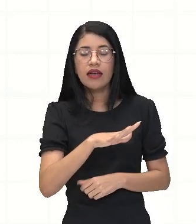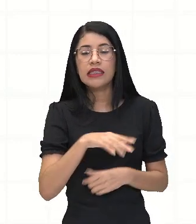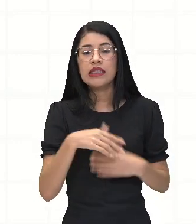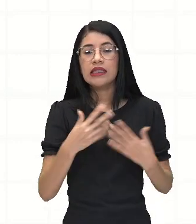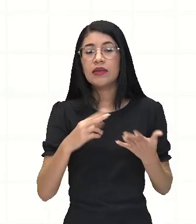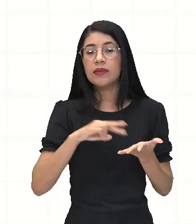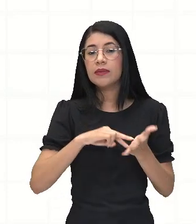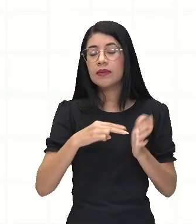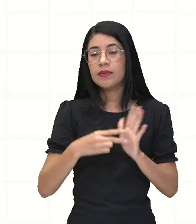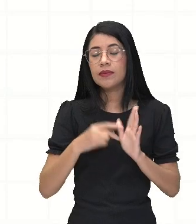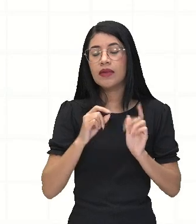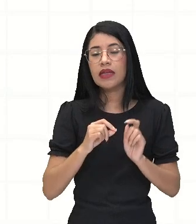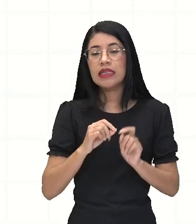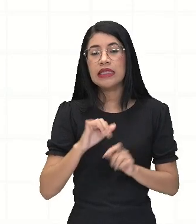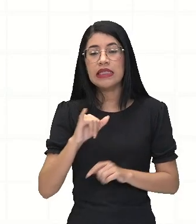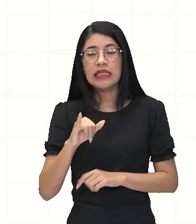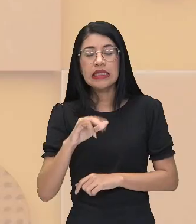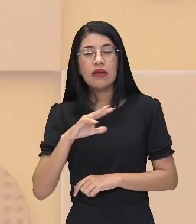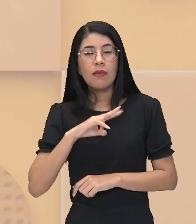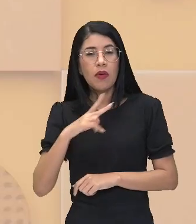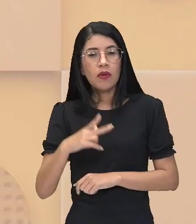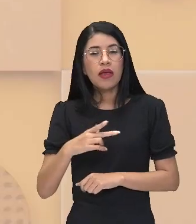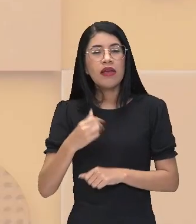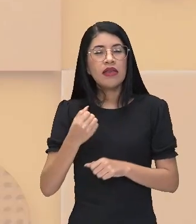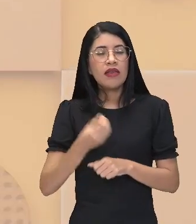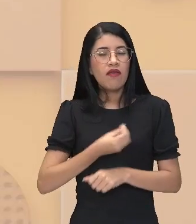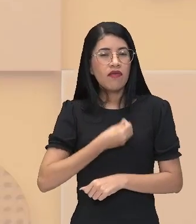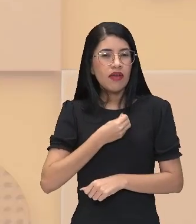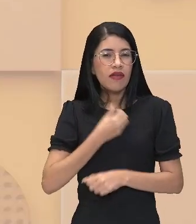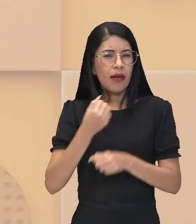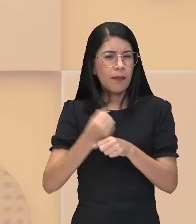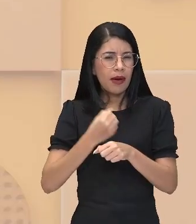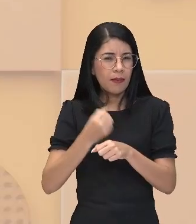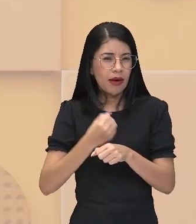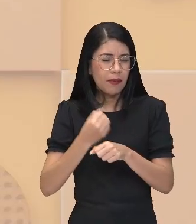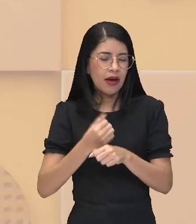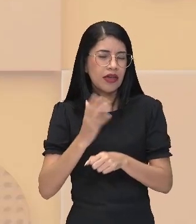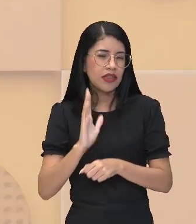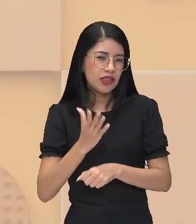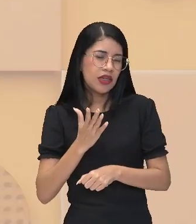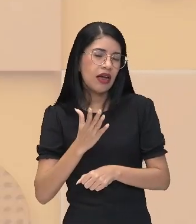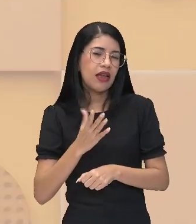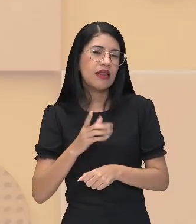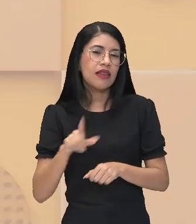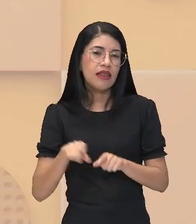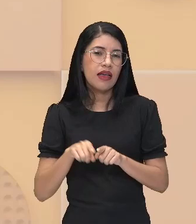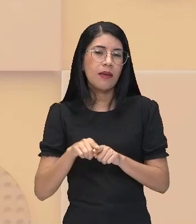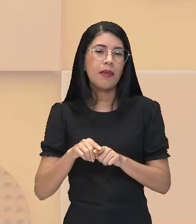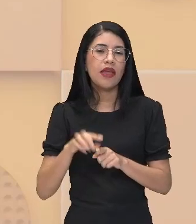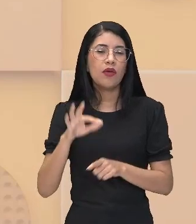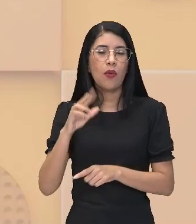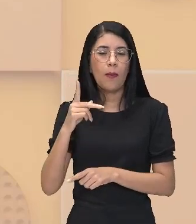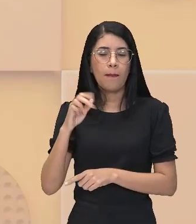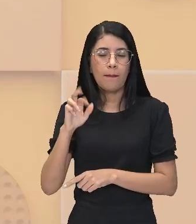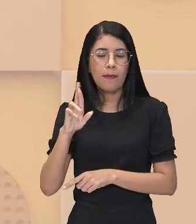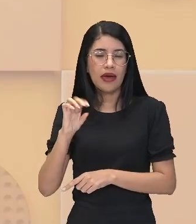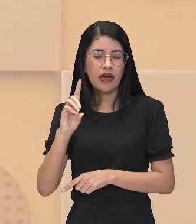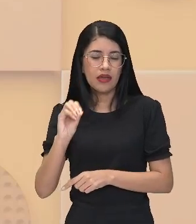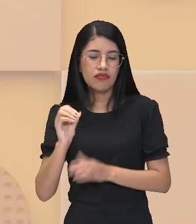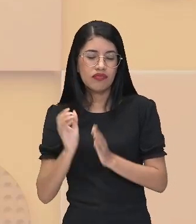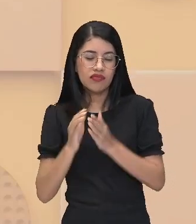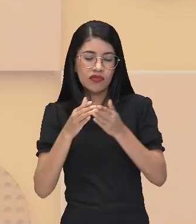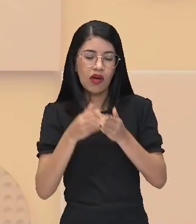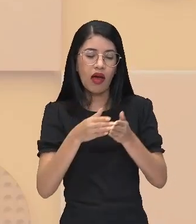que os portugueses estavam há mais tempo no território, já que com a expedição de Pedro Teixeira, é um português que